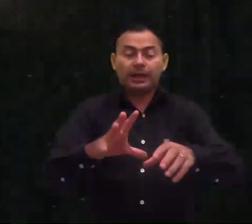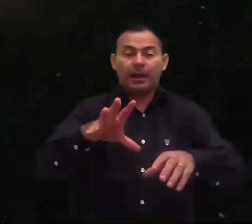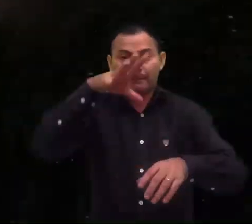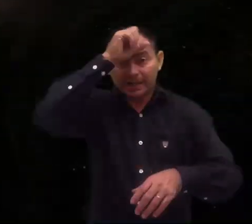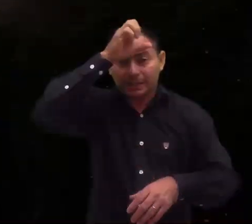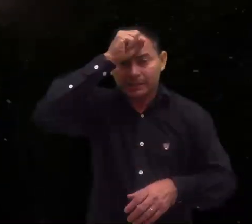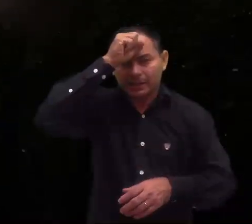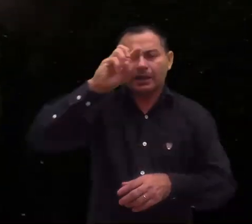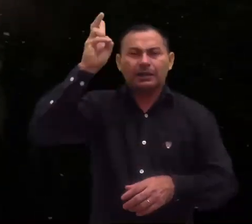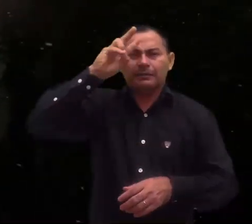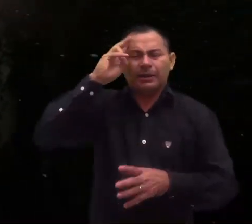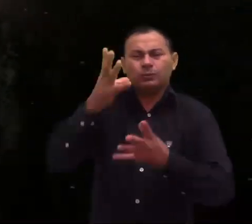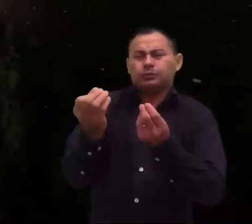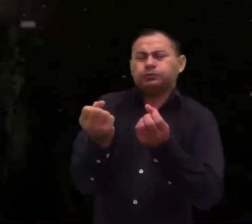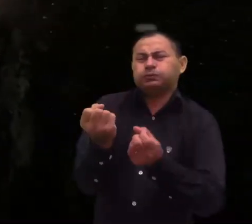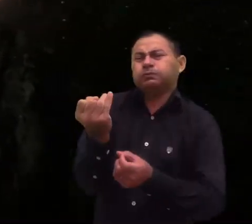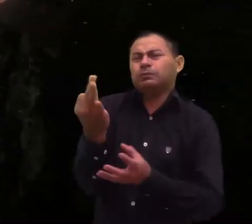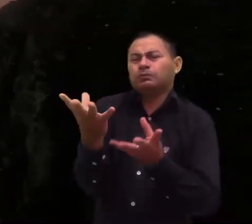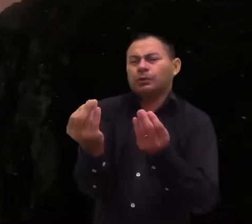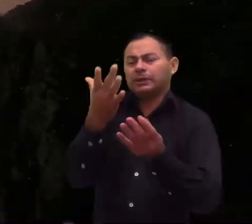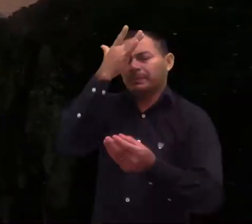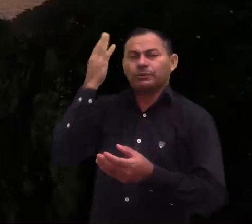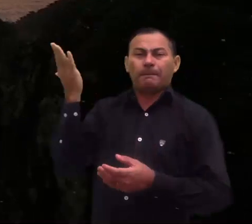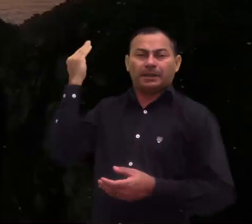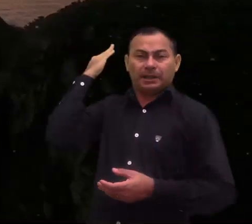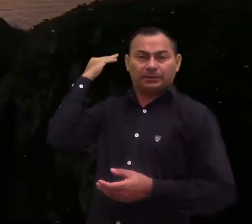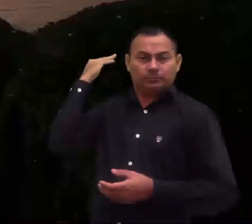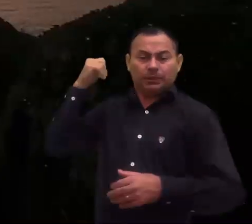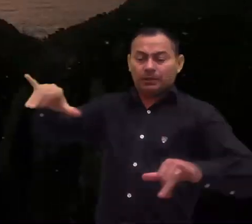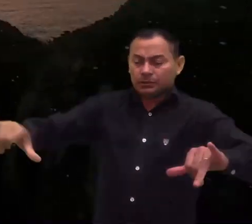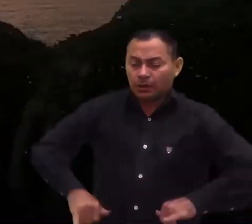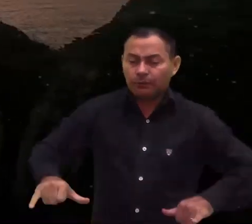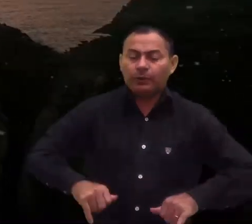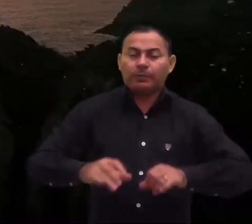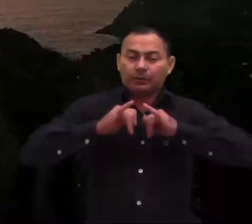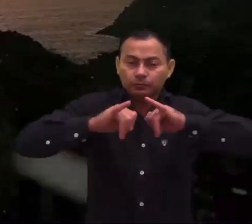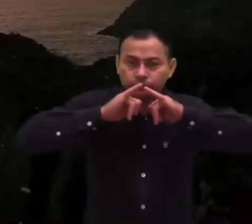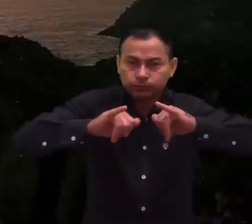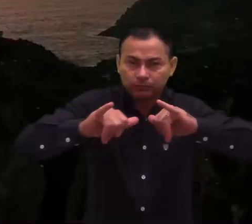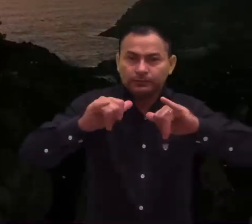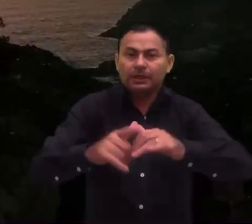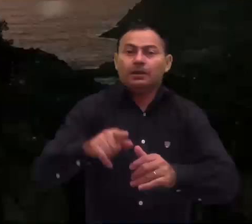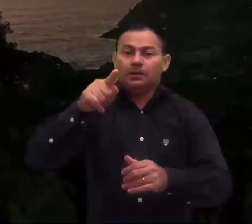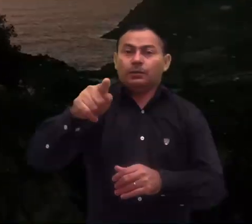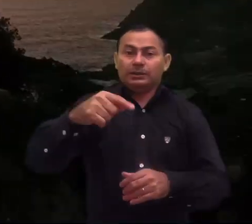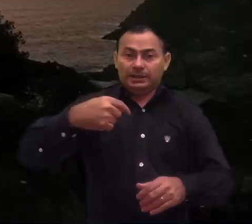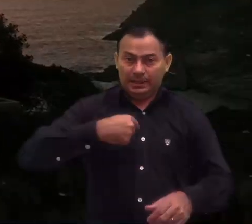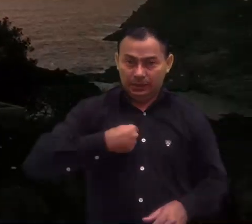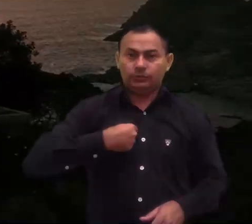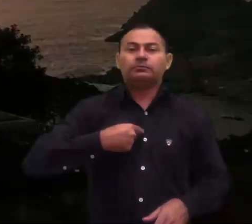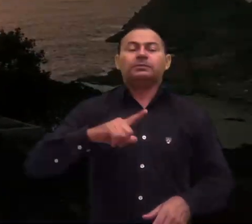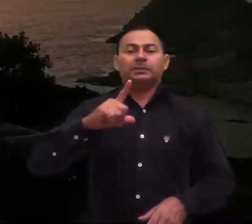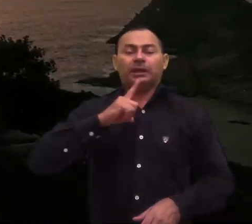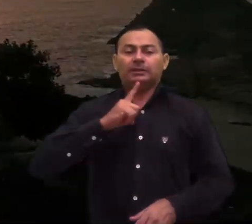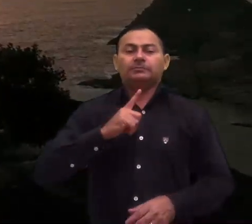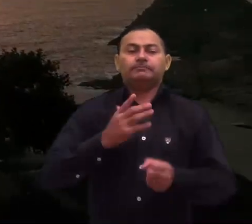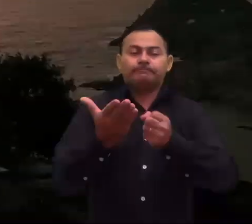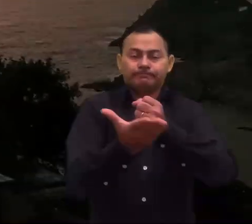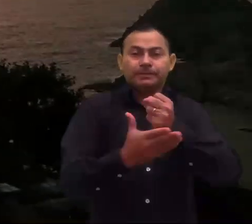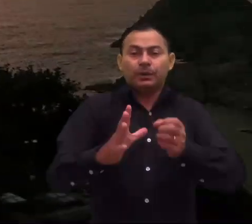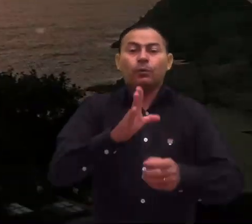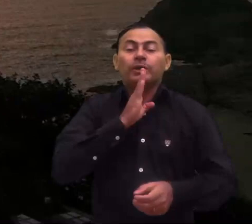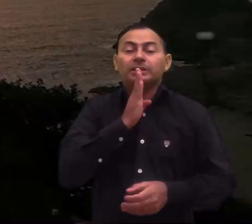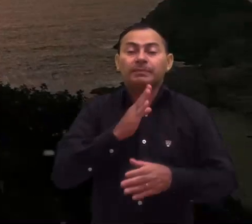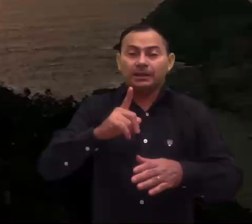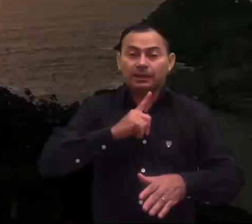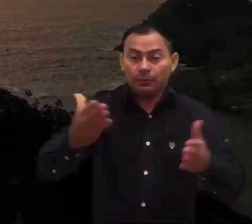de colheita, devemos nos lembrar que muita, mas muita gente sofreu para semear a semente, para que você e eu